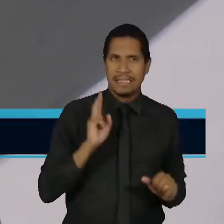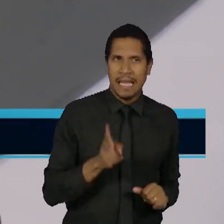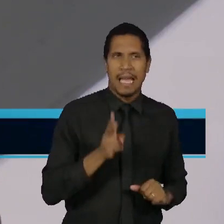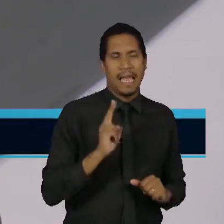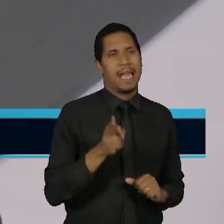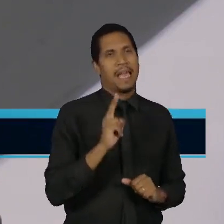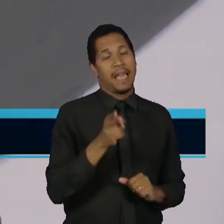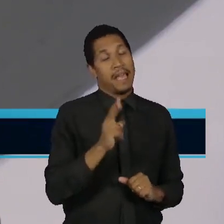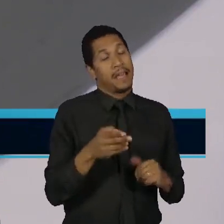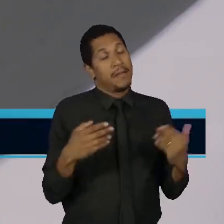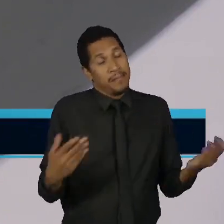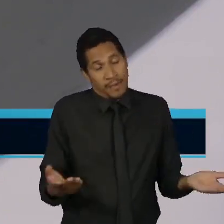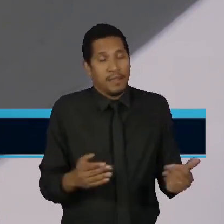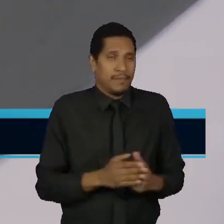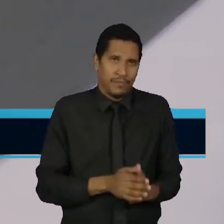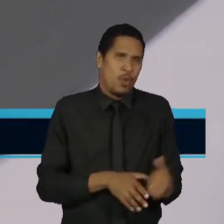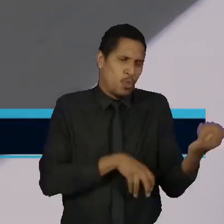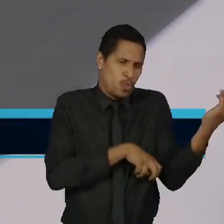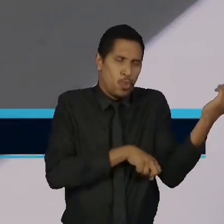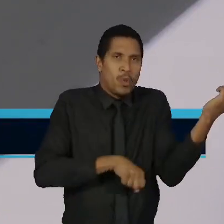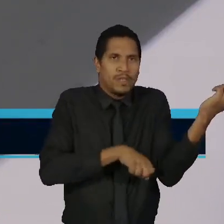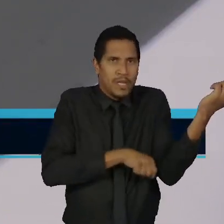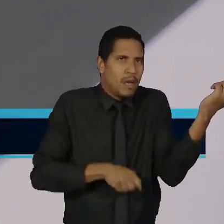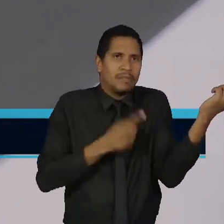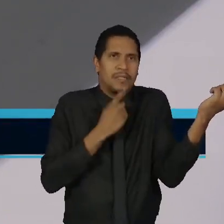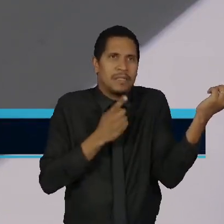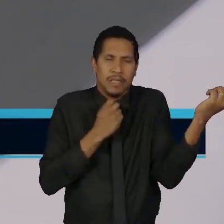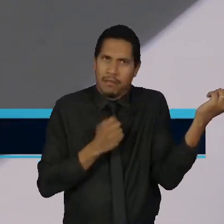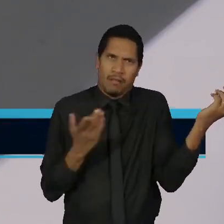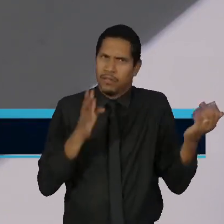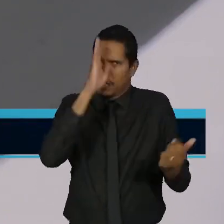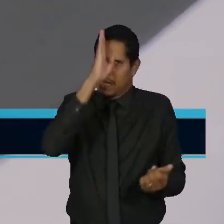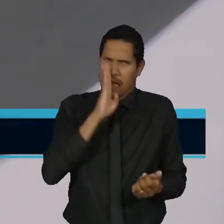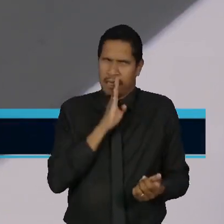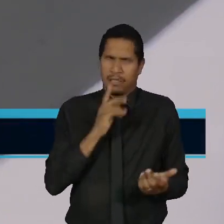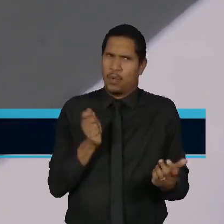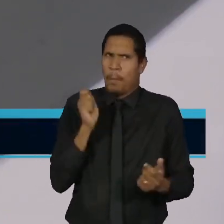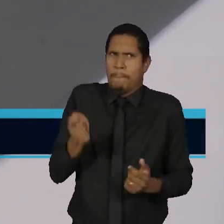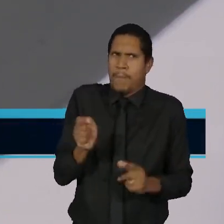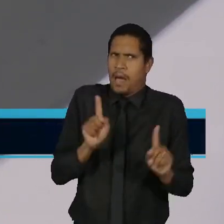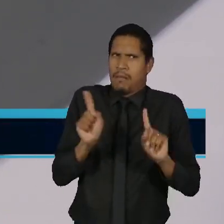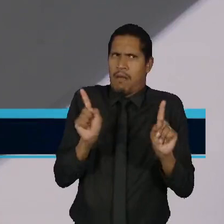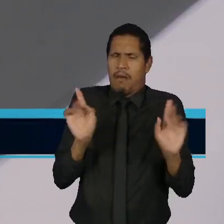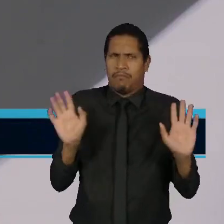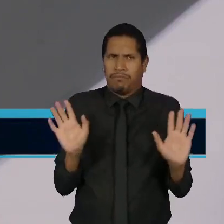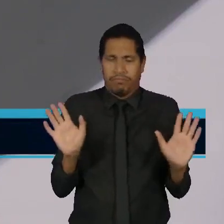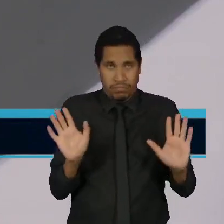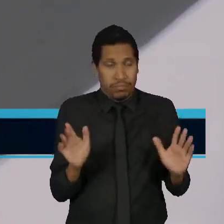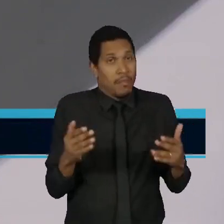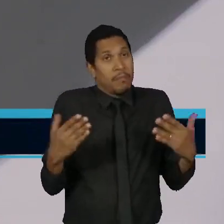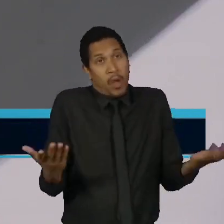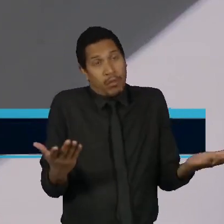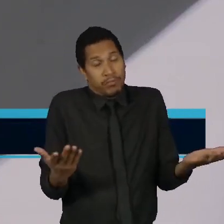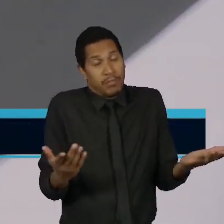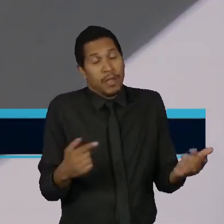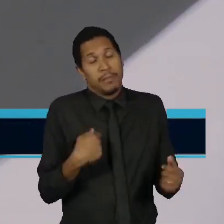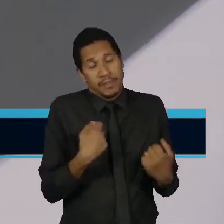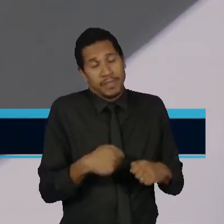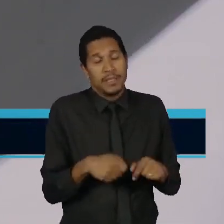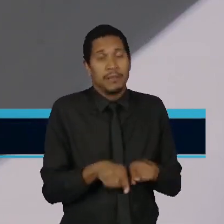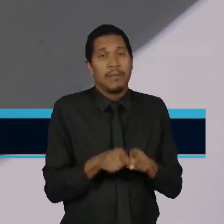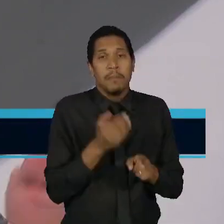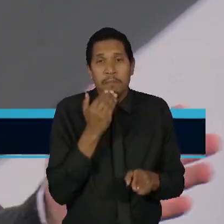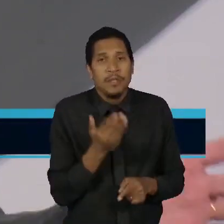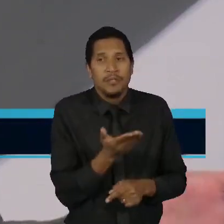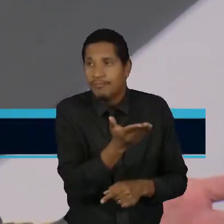remunerada. Existe uma lei que está sendo discutida aí, mas por enquanto ela não é remunerada. E sangue não tem outro jeito de conseguir senão através